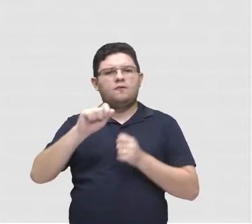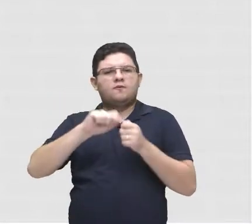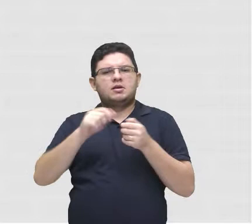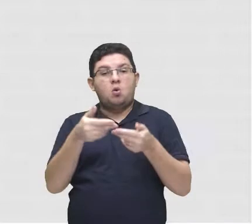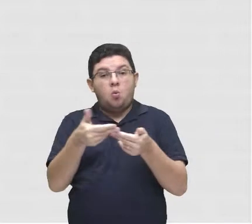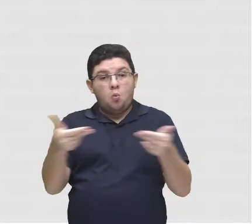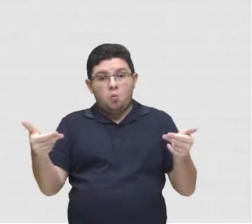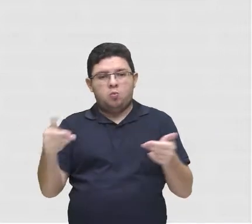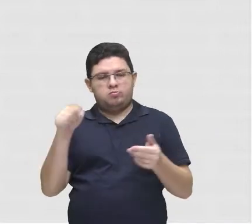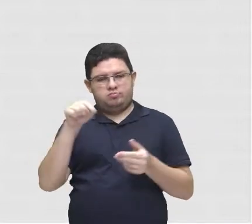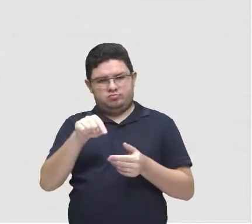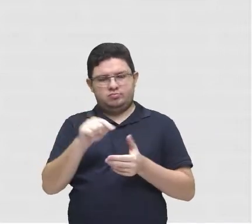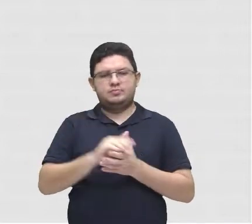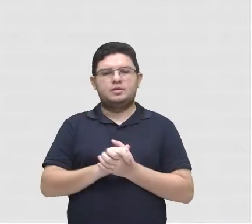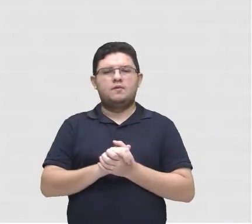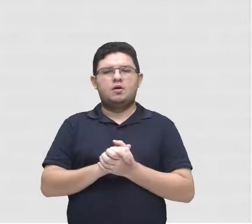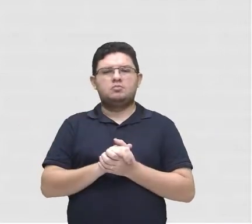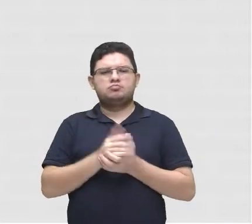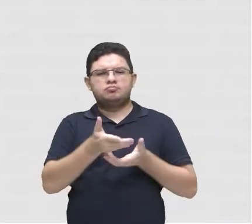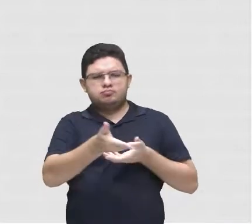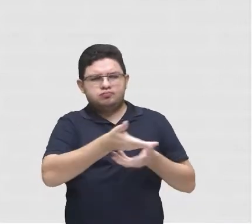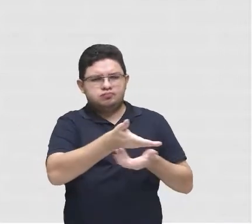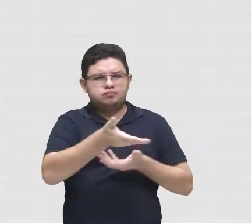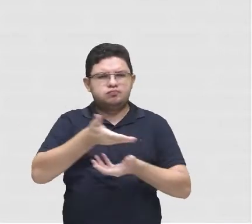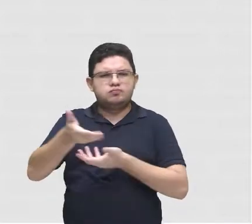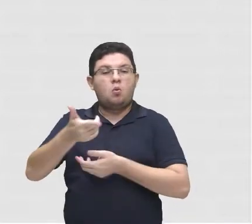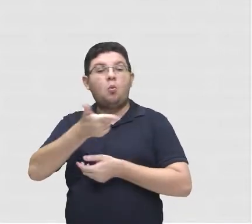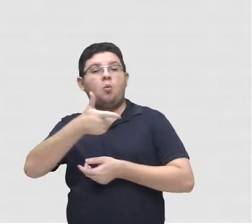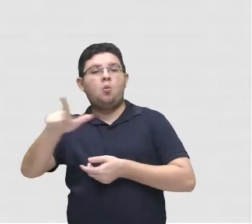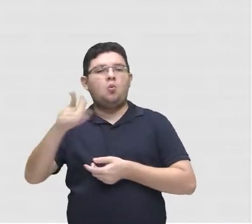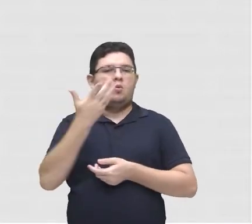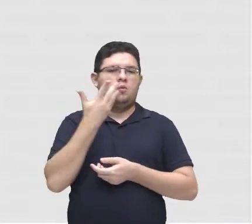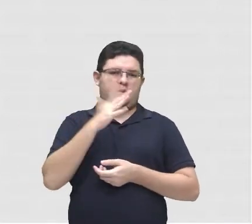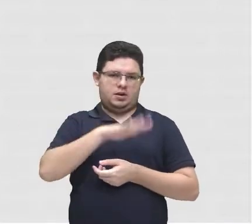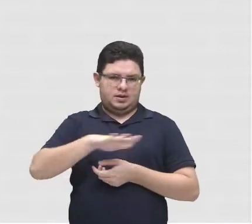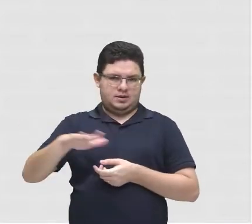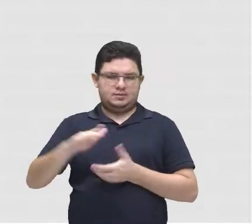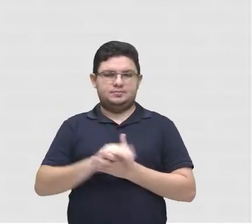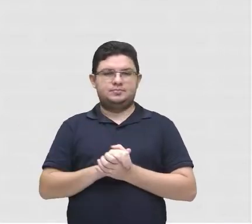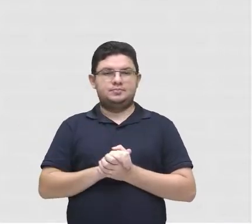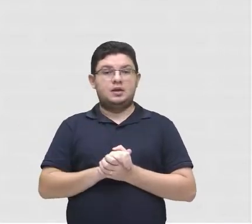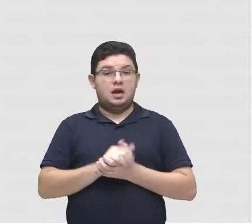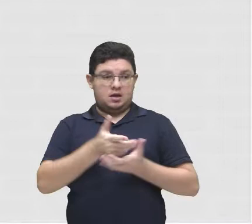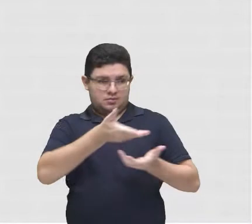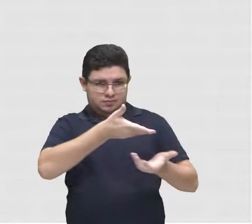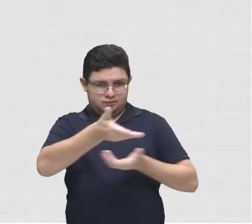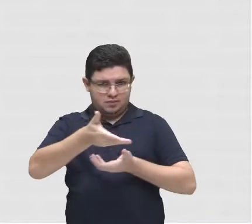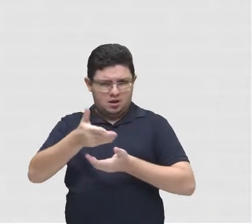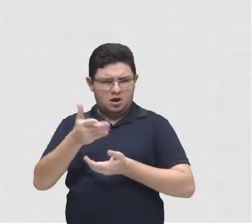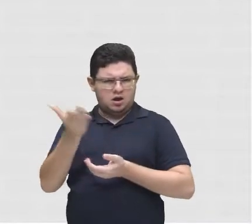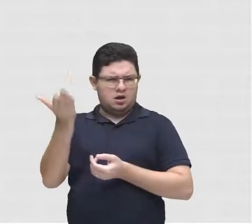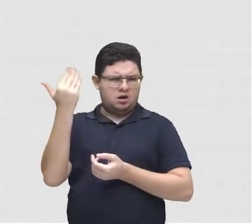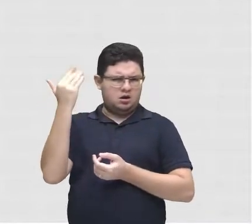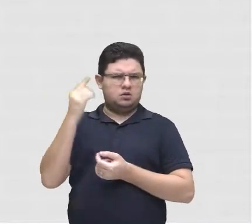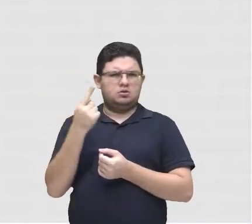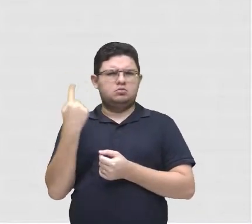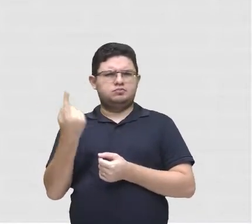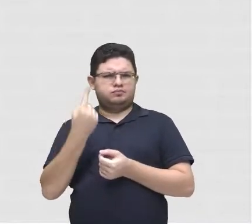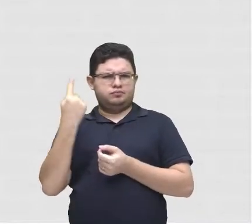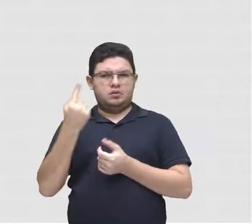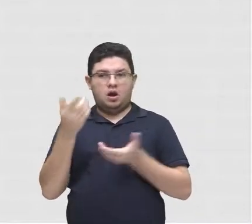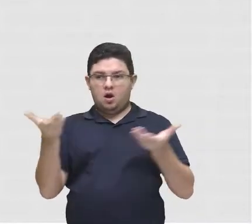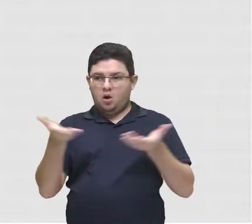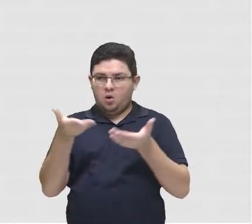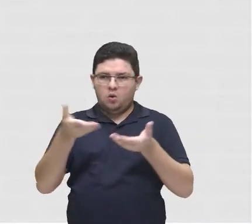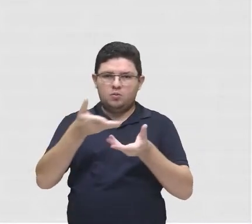e vai convivendo com outras crianças. Ele vai dividir aquele espaço que antigamente era só dele, né? Então ele começa a